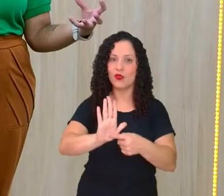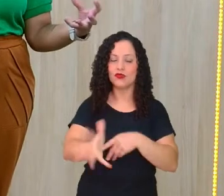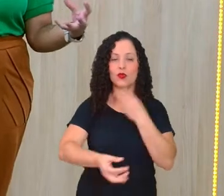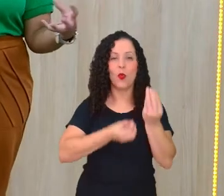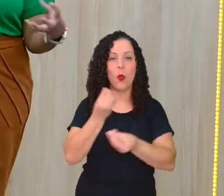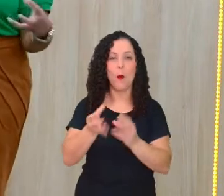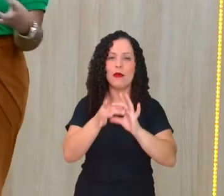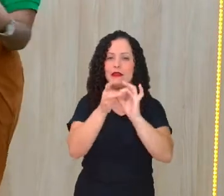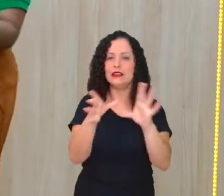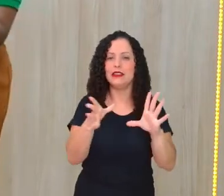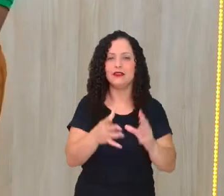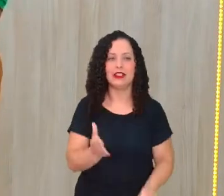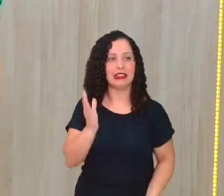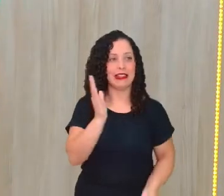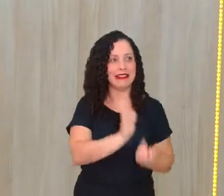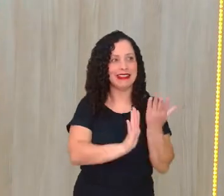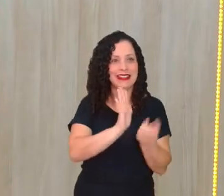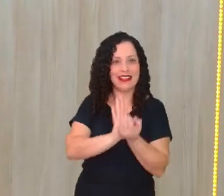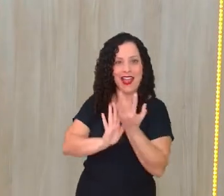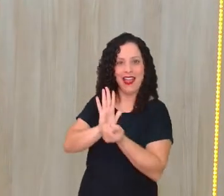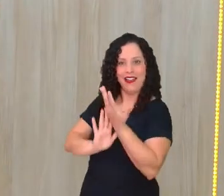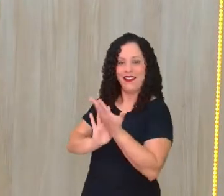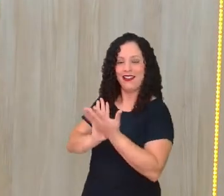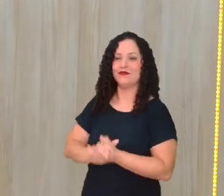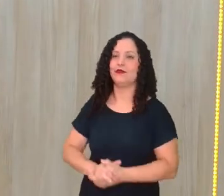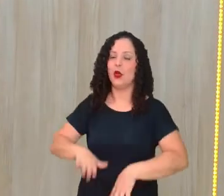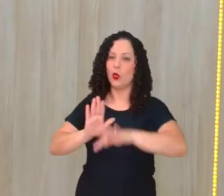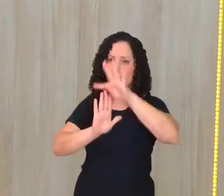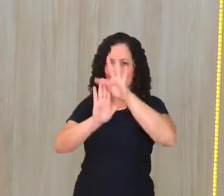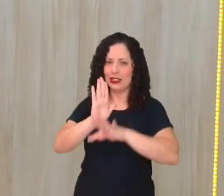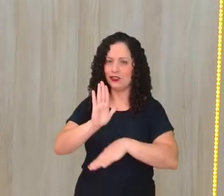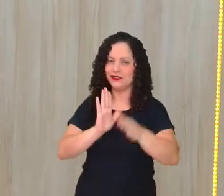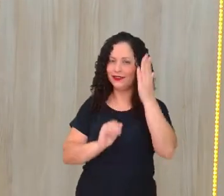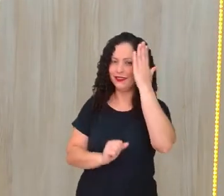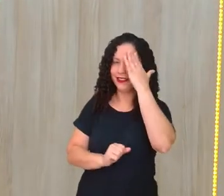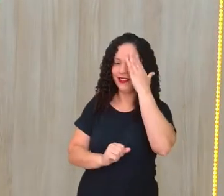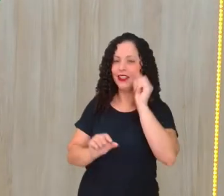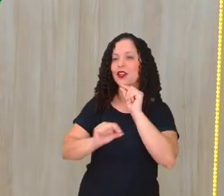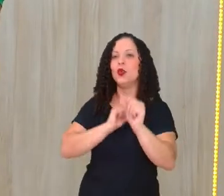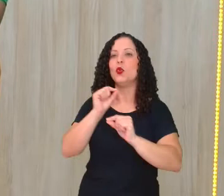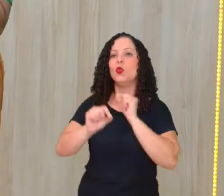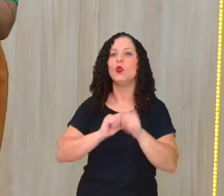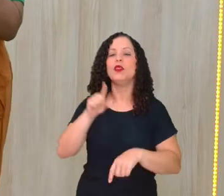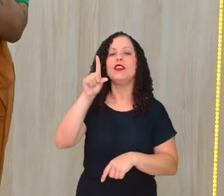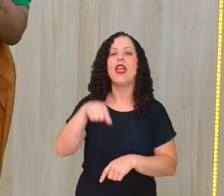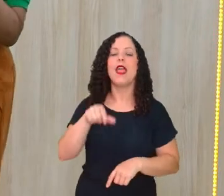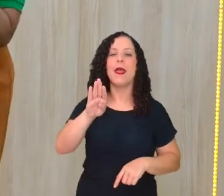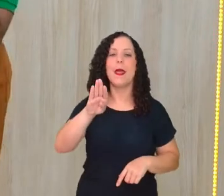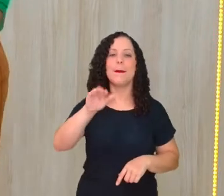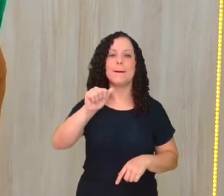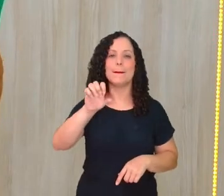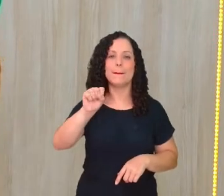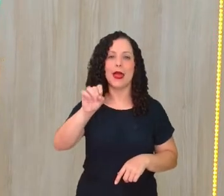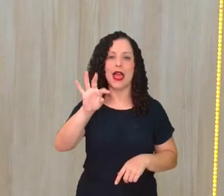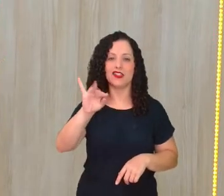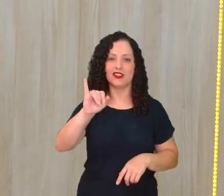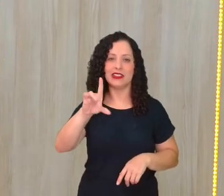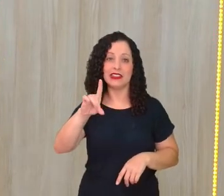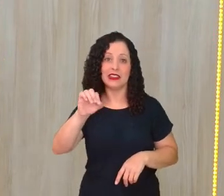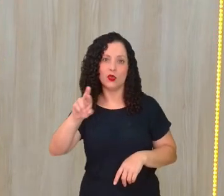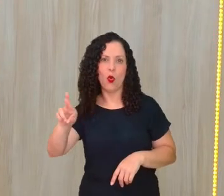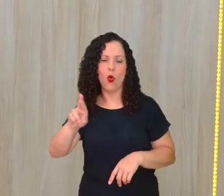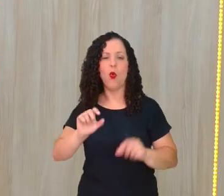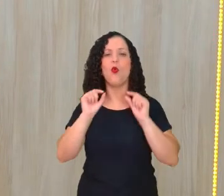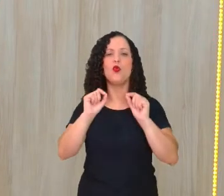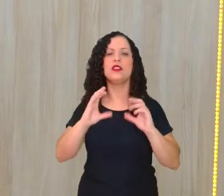criação, tá? Para entender o texto, vamos começar pelo começo, que é um bastidor, e a gente já discutiu isso, né? O